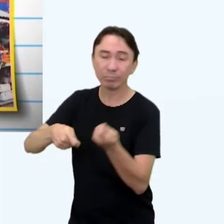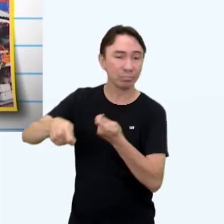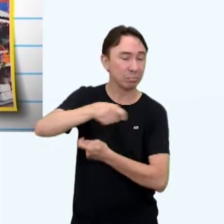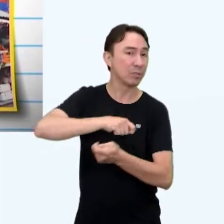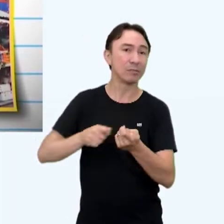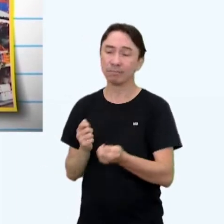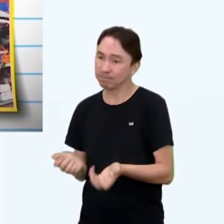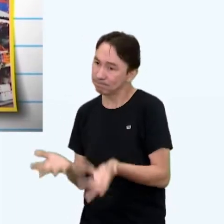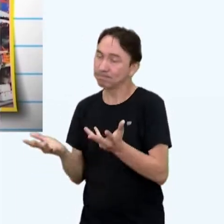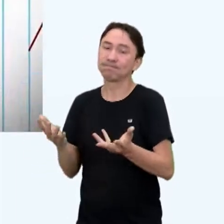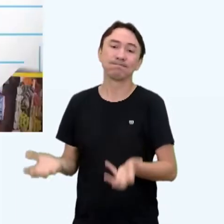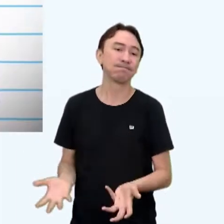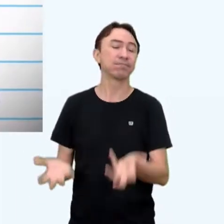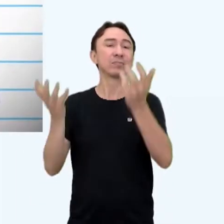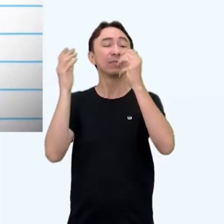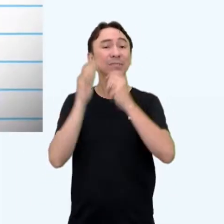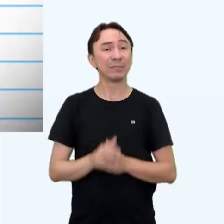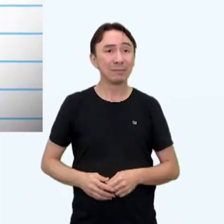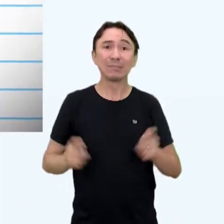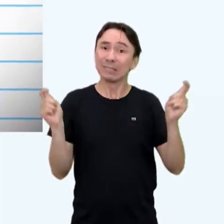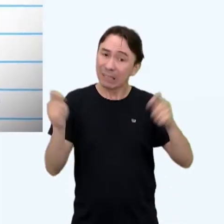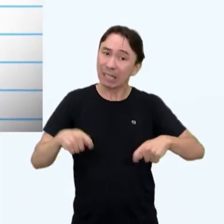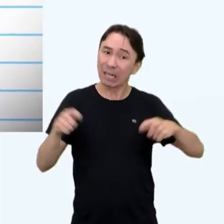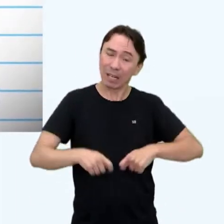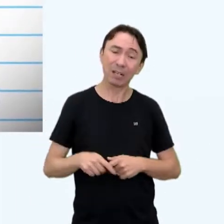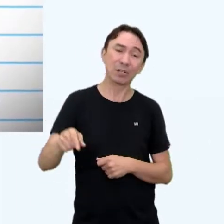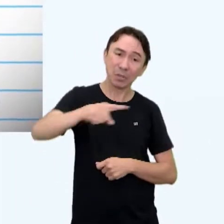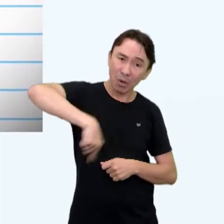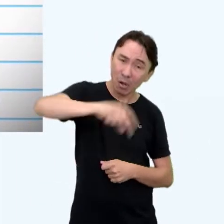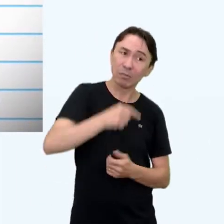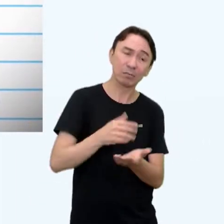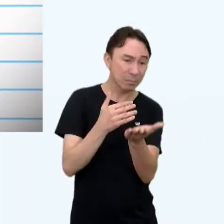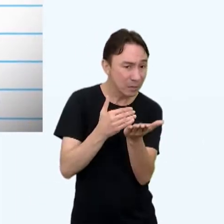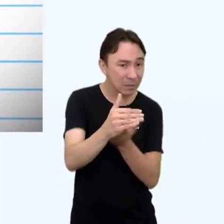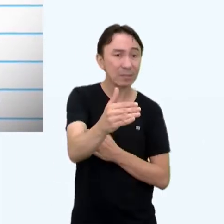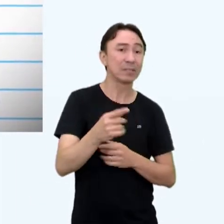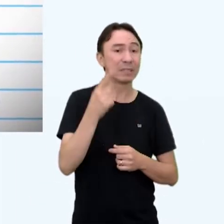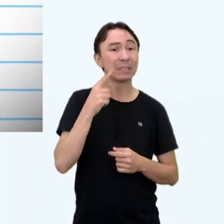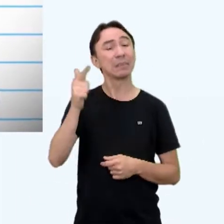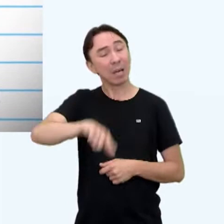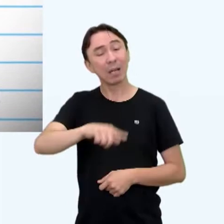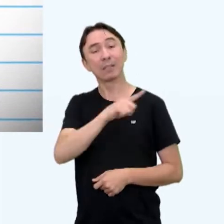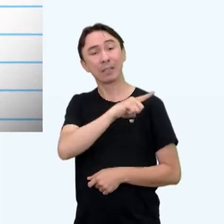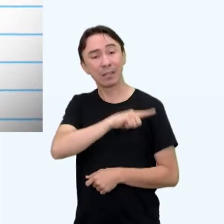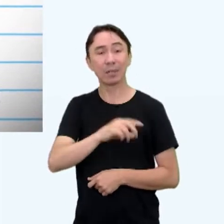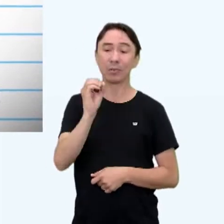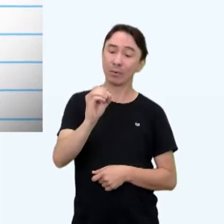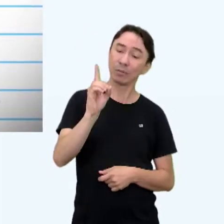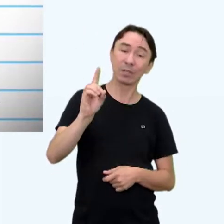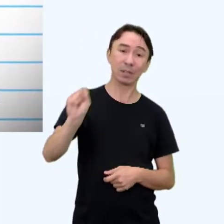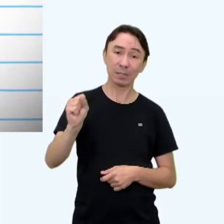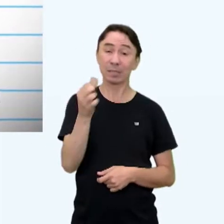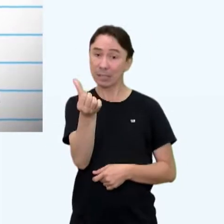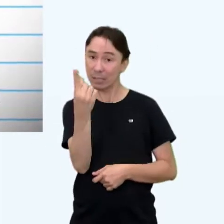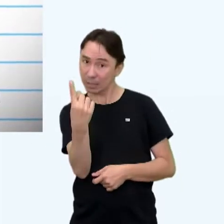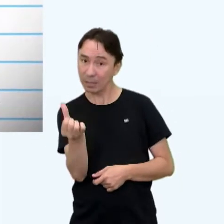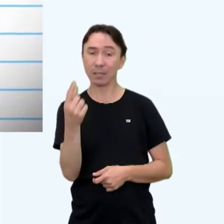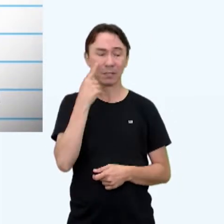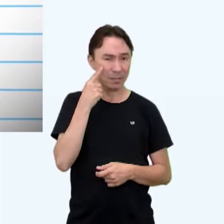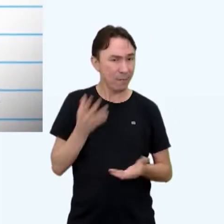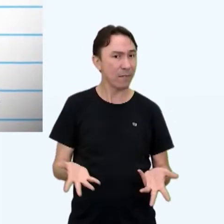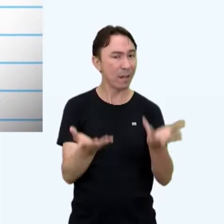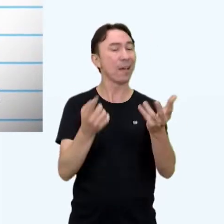ser enfrentado. Estamos apenas começando. Não deixe de acompanhar os outros 16 objetivos aqui no nosso canal. Até a